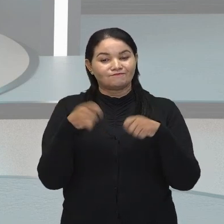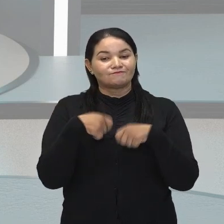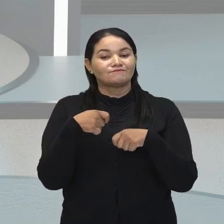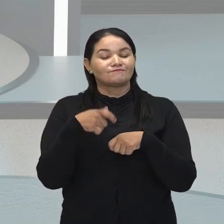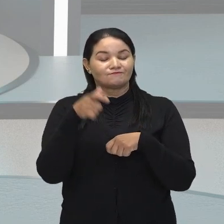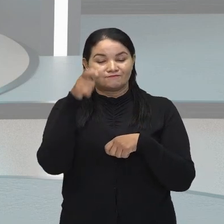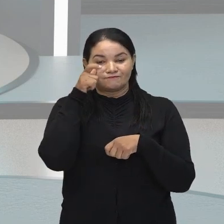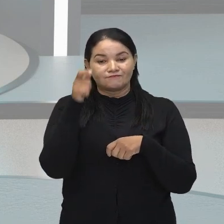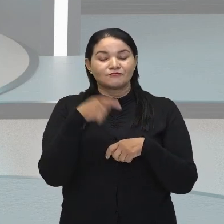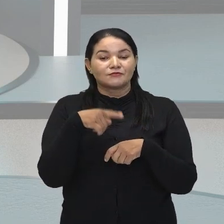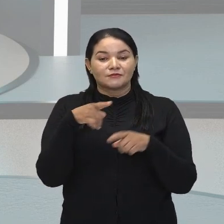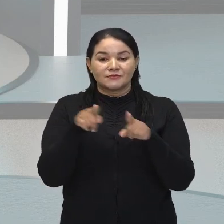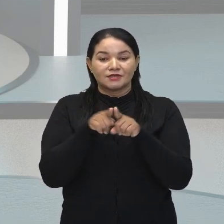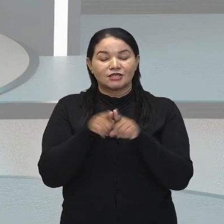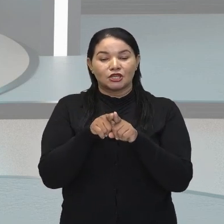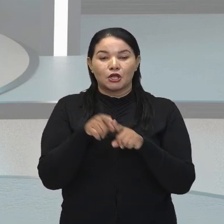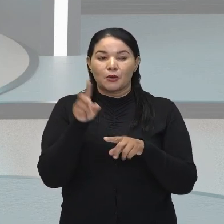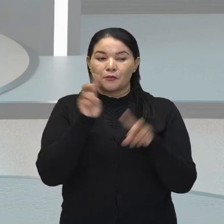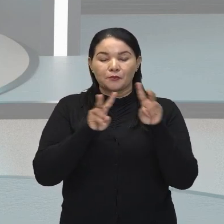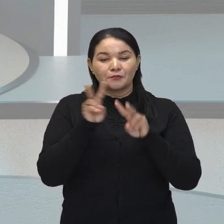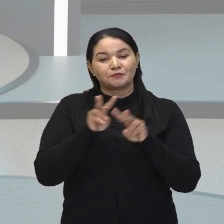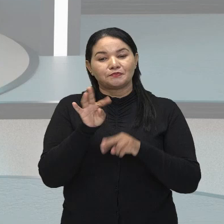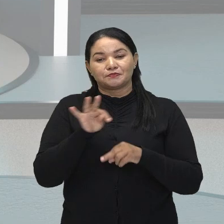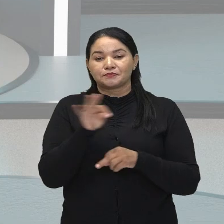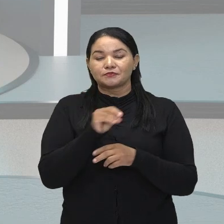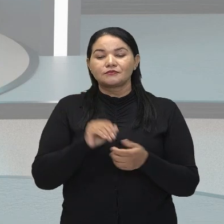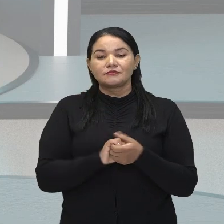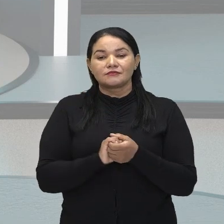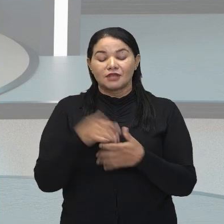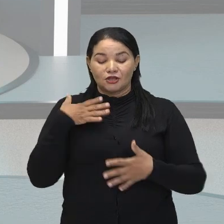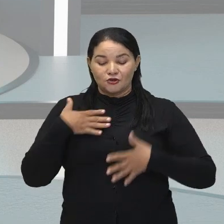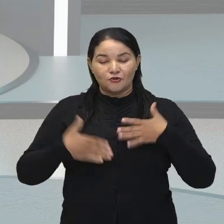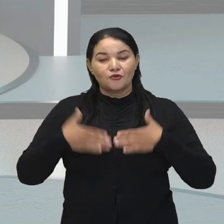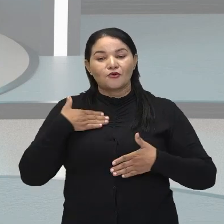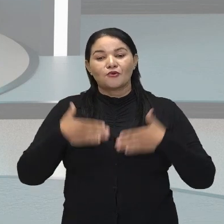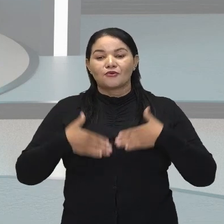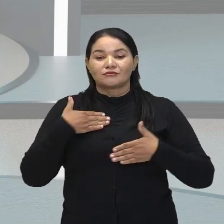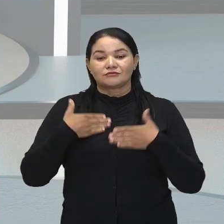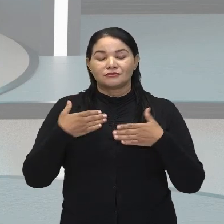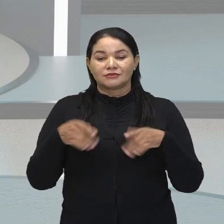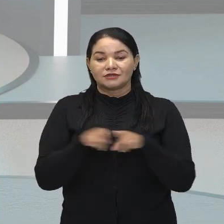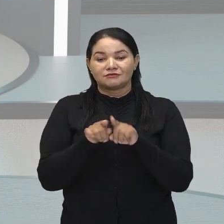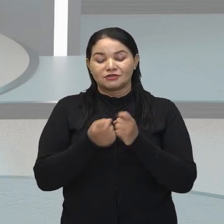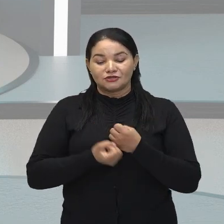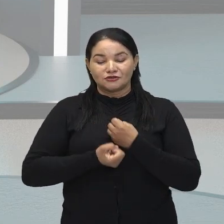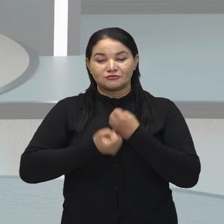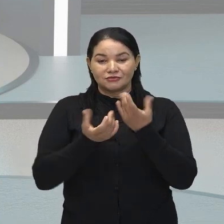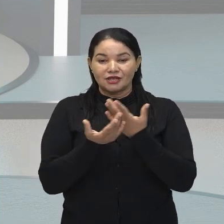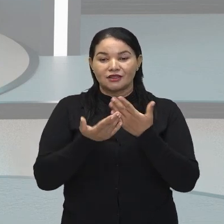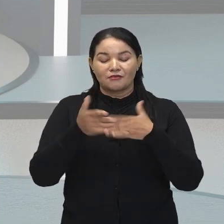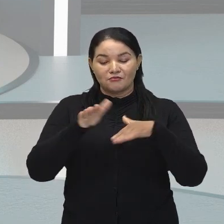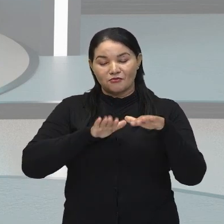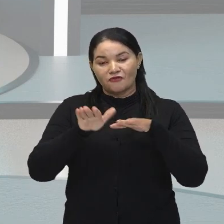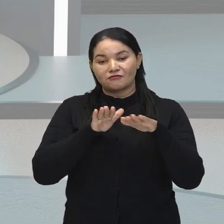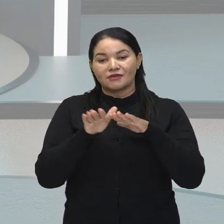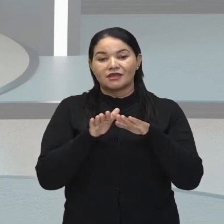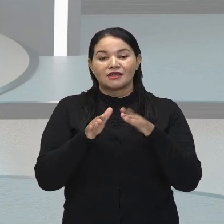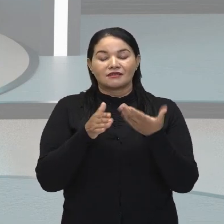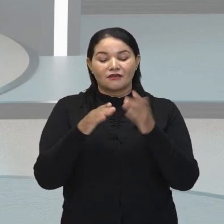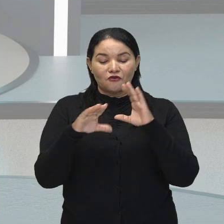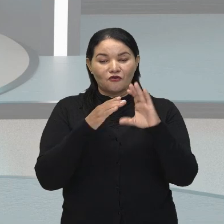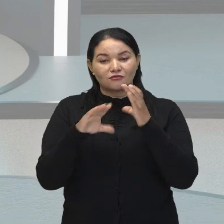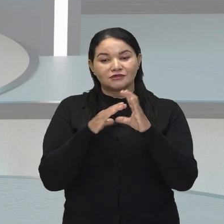enxergar. E o corpo, ele é algo que movimenta e fala. Mesmo que você